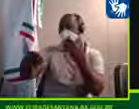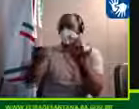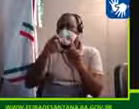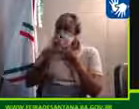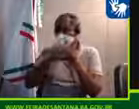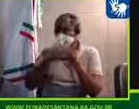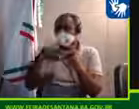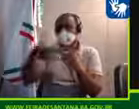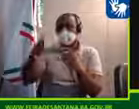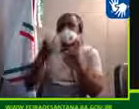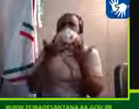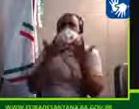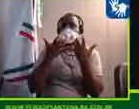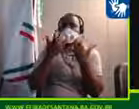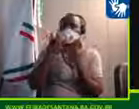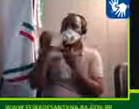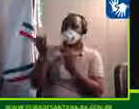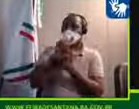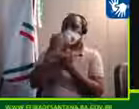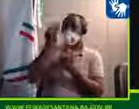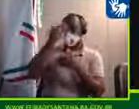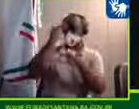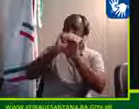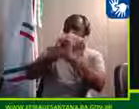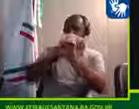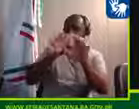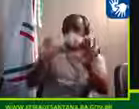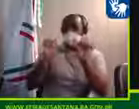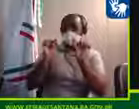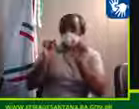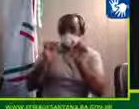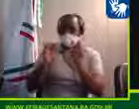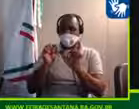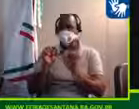que ele deixasse mais clara